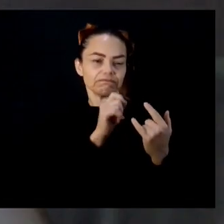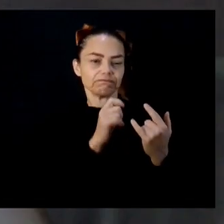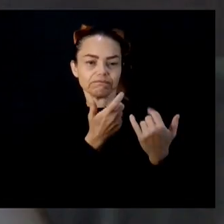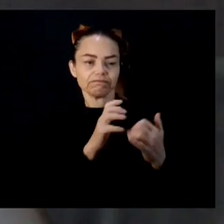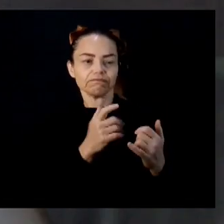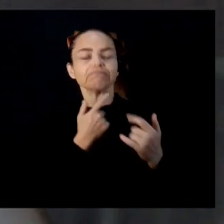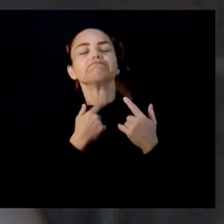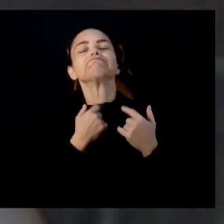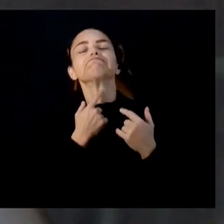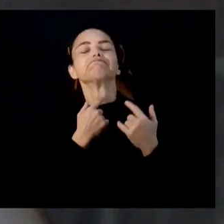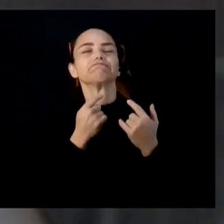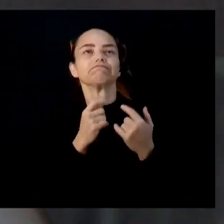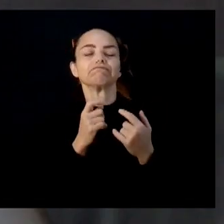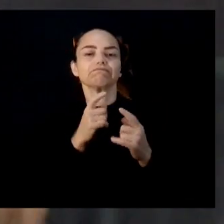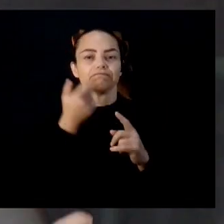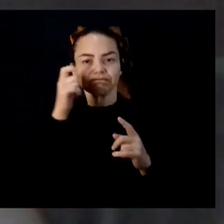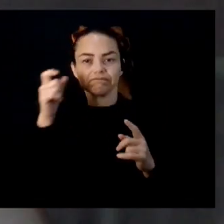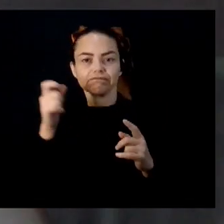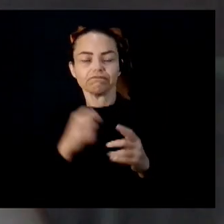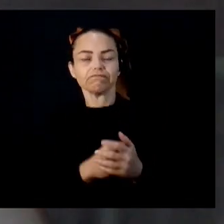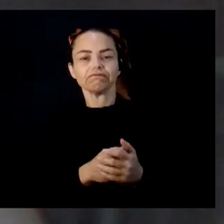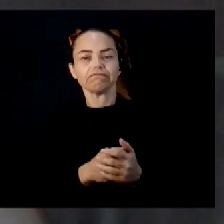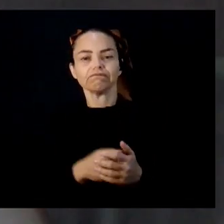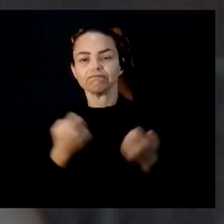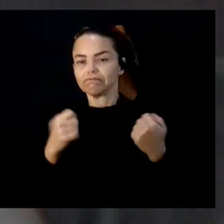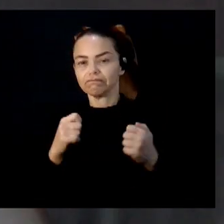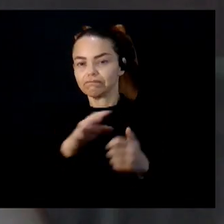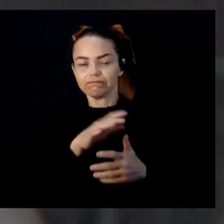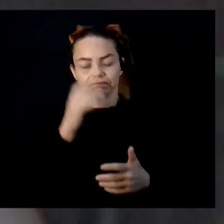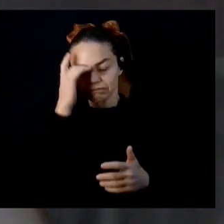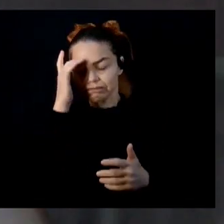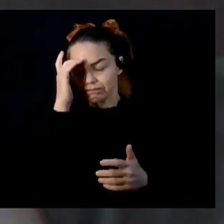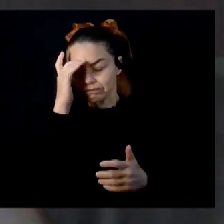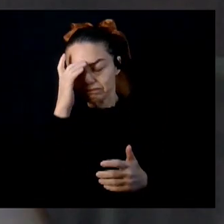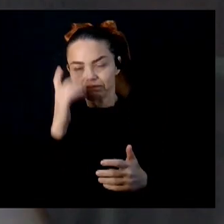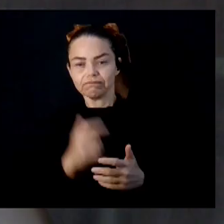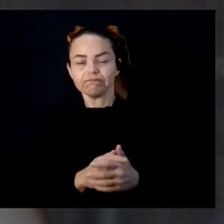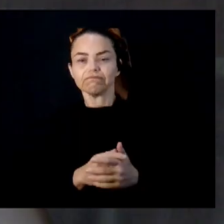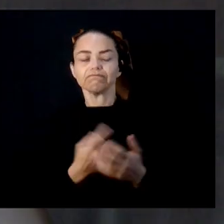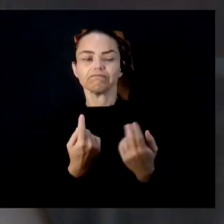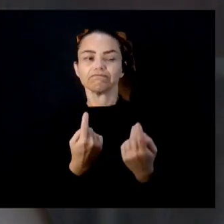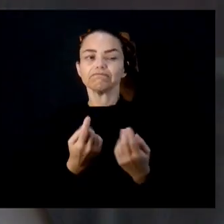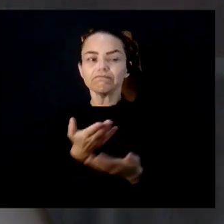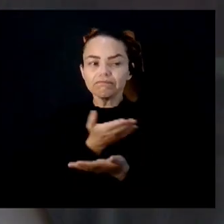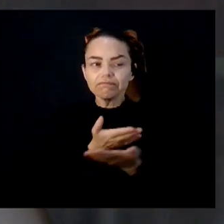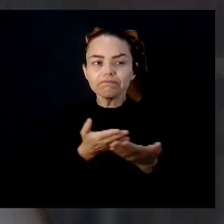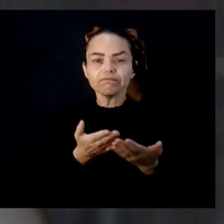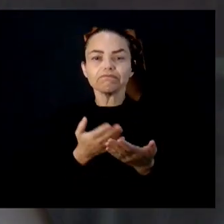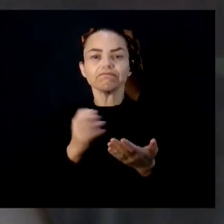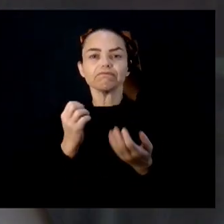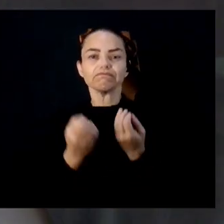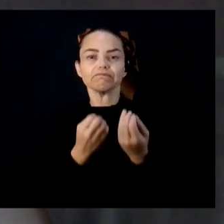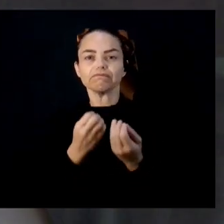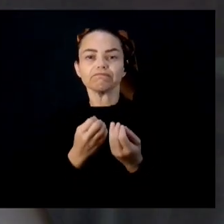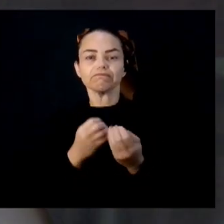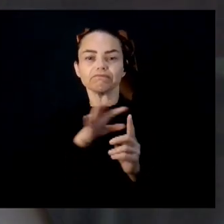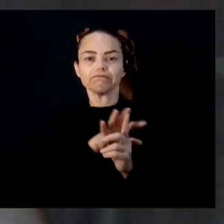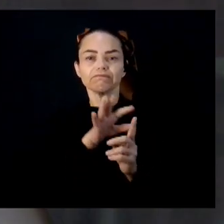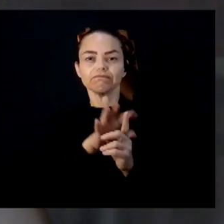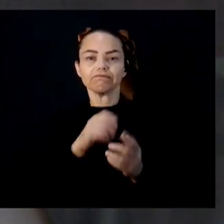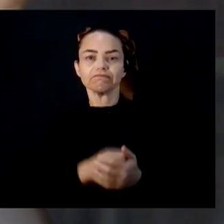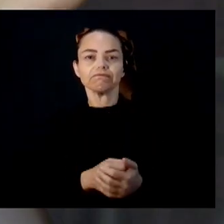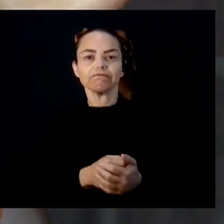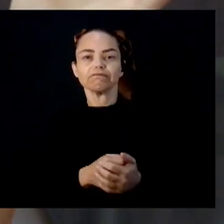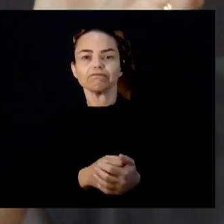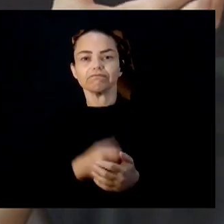interesse na beleza. Não necessariamente, às vezes é a questão na dinâmica como isso acontece, isso afeta o interesse. Então, às vezes veio